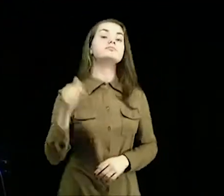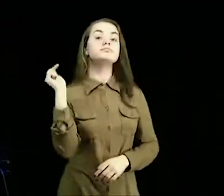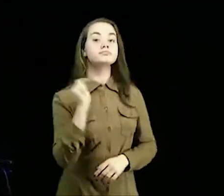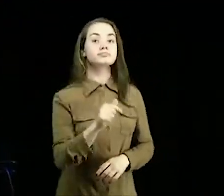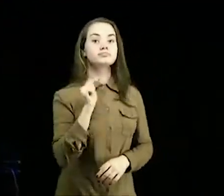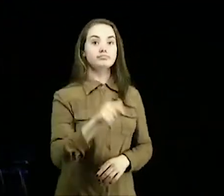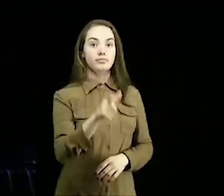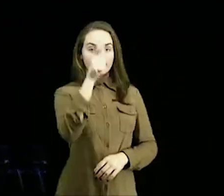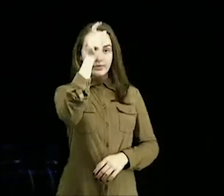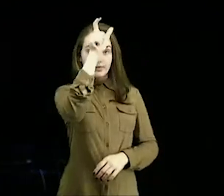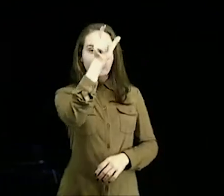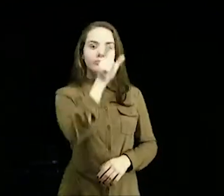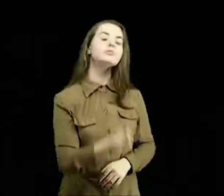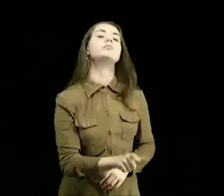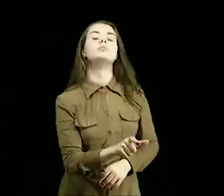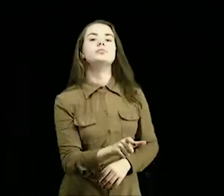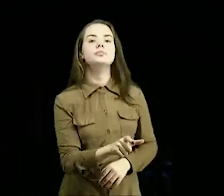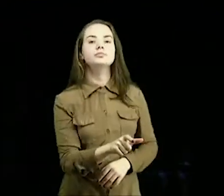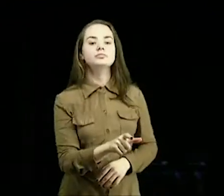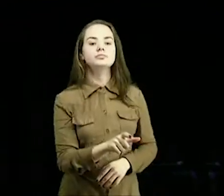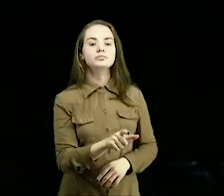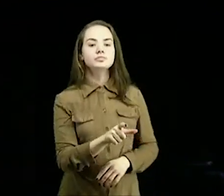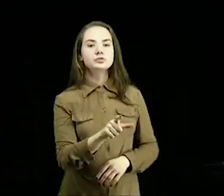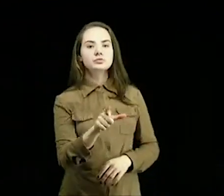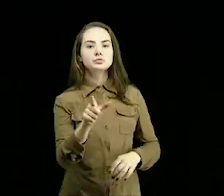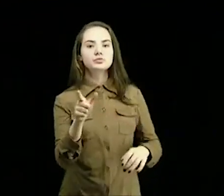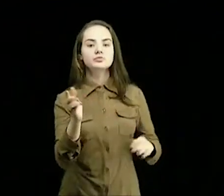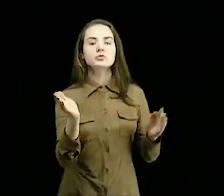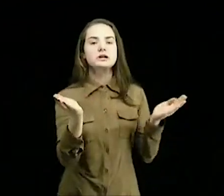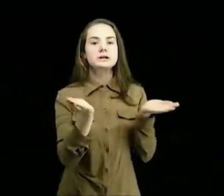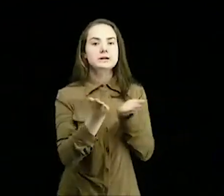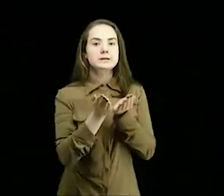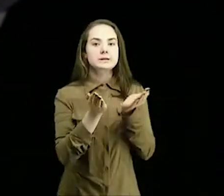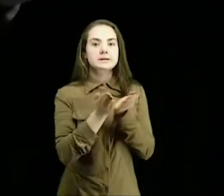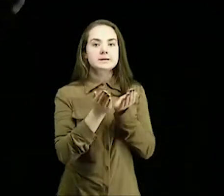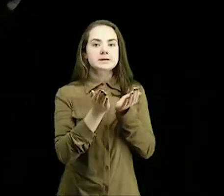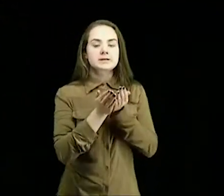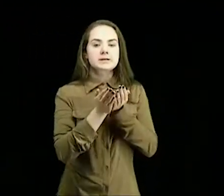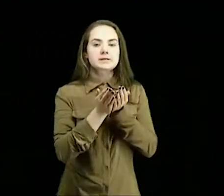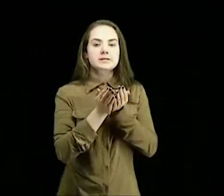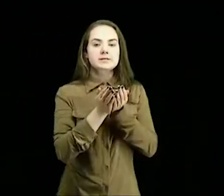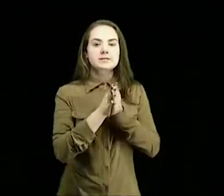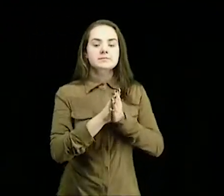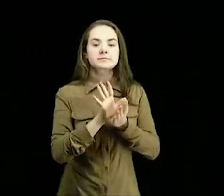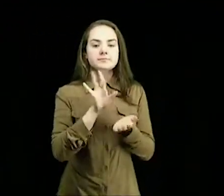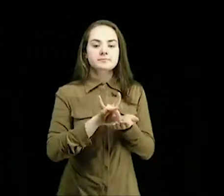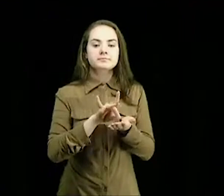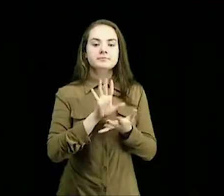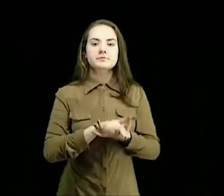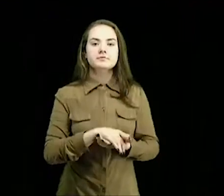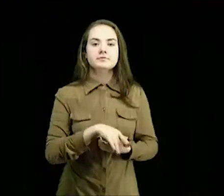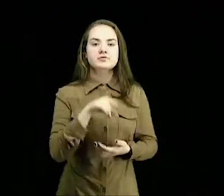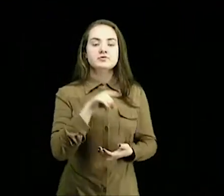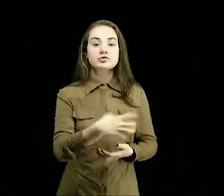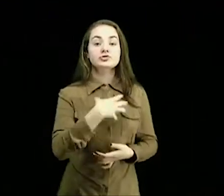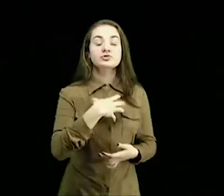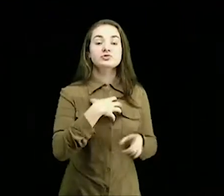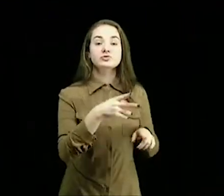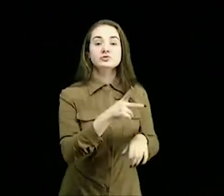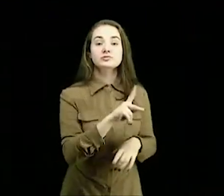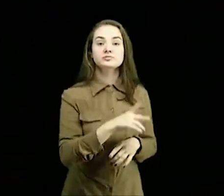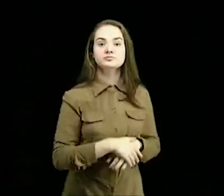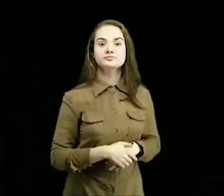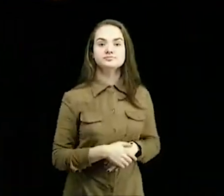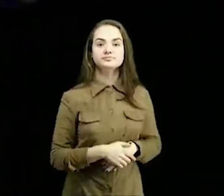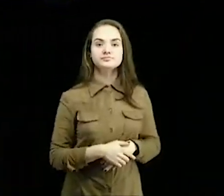era, não, você é um crente bem esquisito, que aí Deus vai me notar, não, você é você, você pode ser você